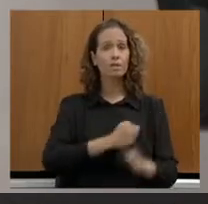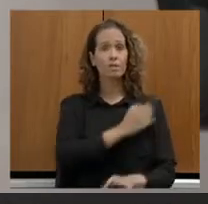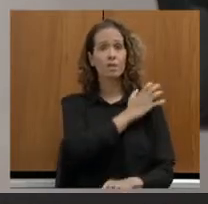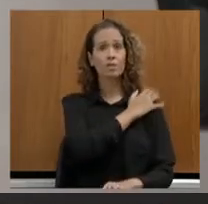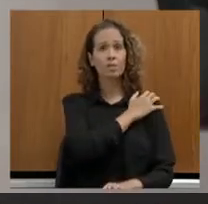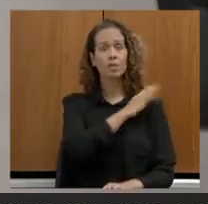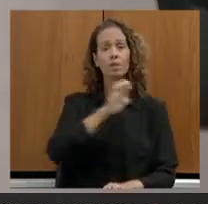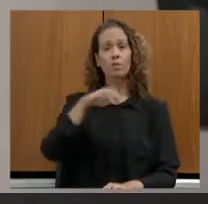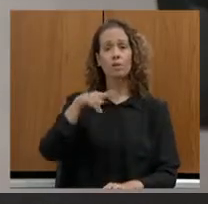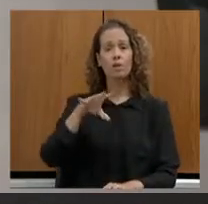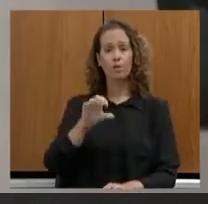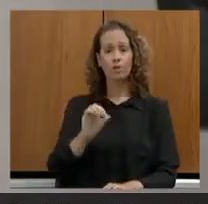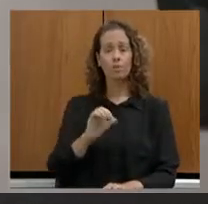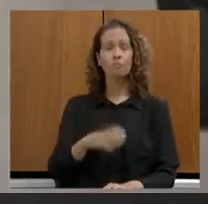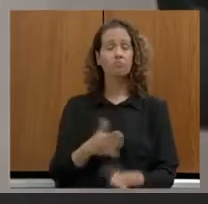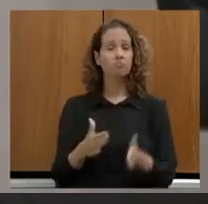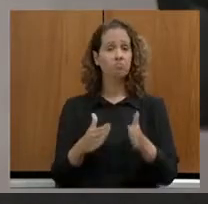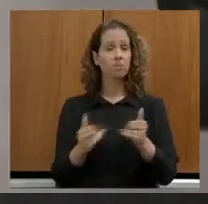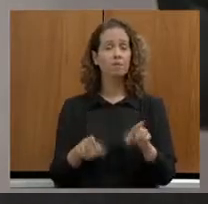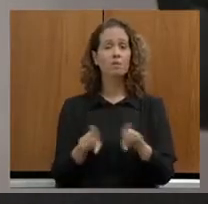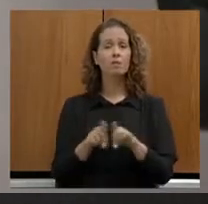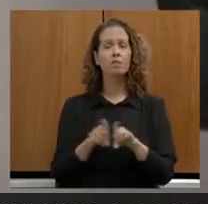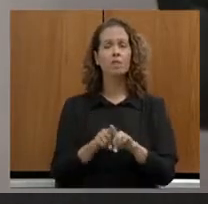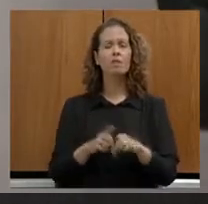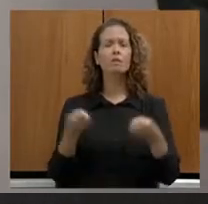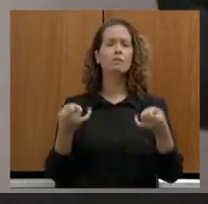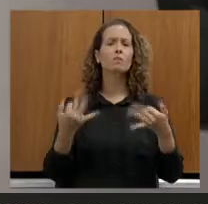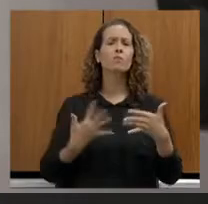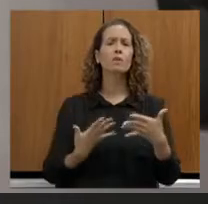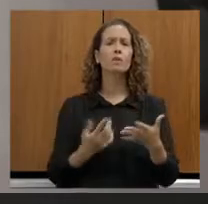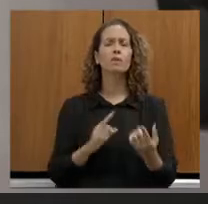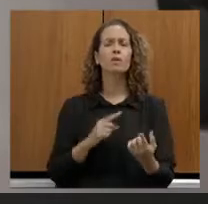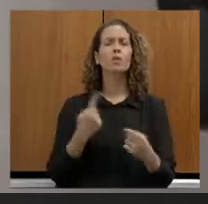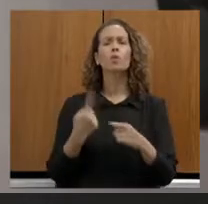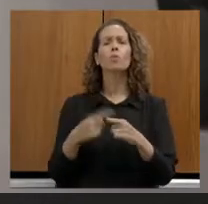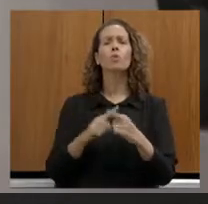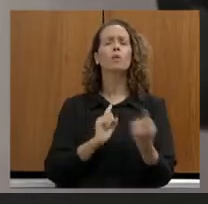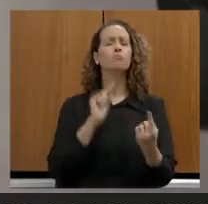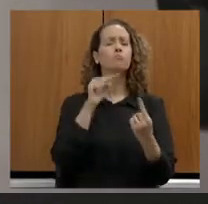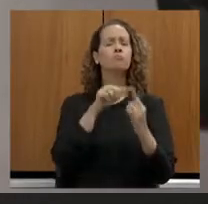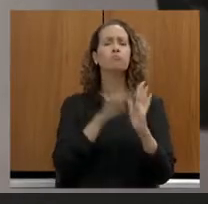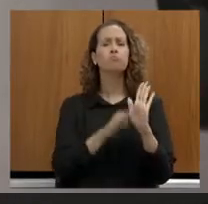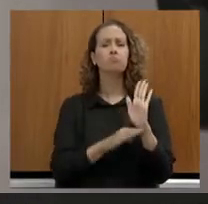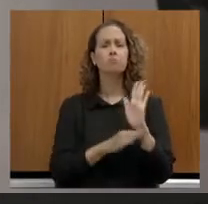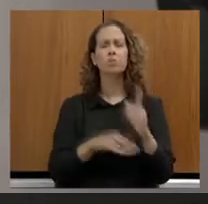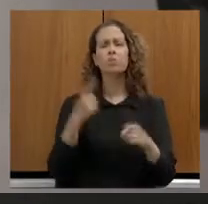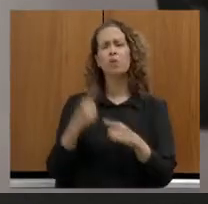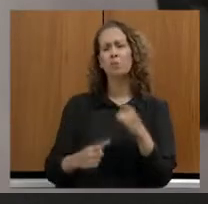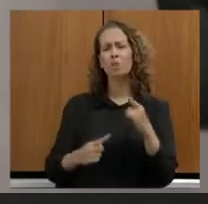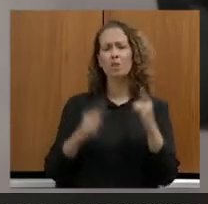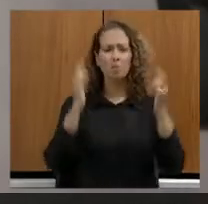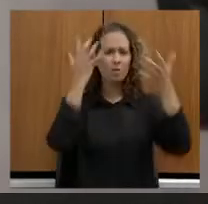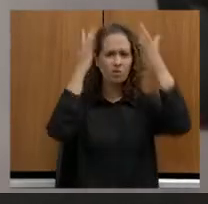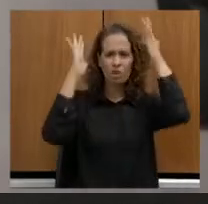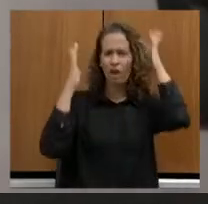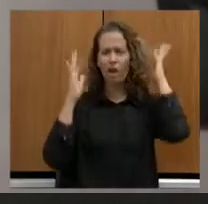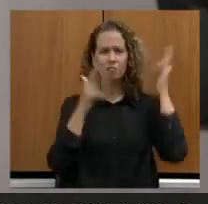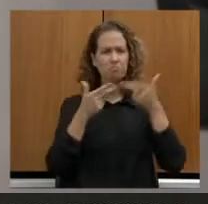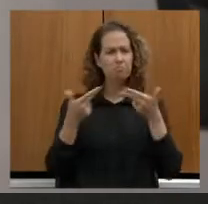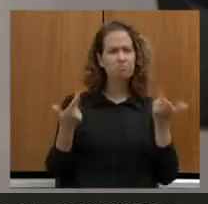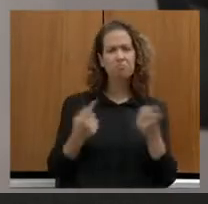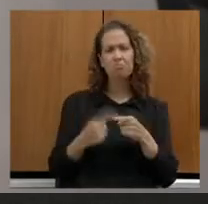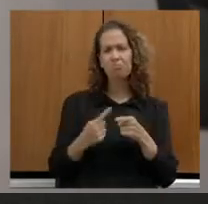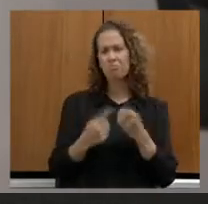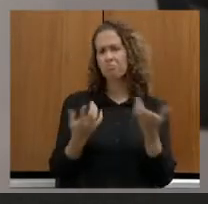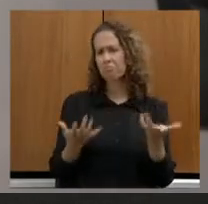Elmo engracio requer também que justifique o motivo destes penteados terem sido proibidos tendo em vista que esta orientação